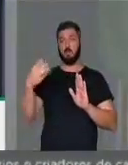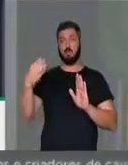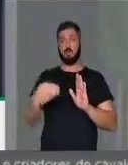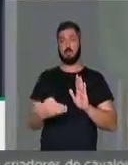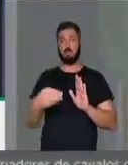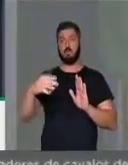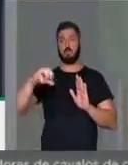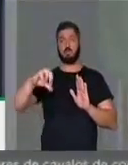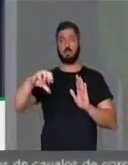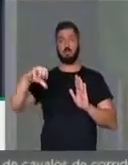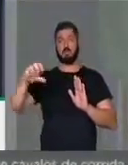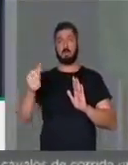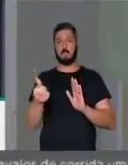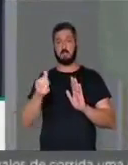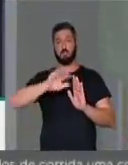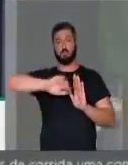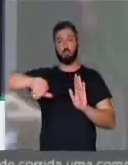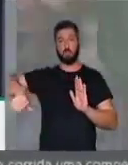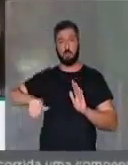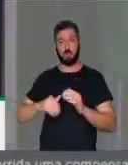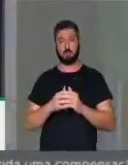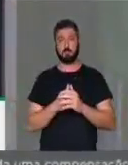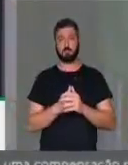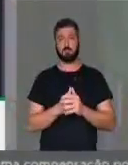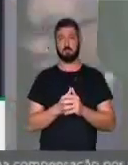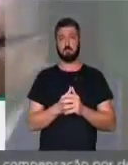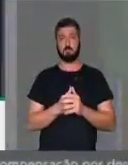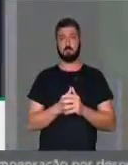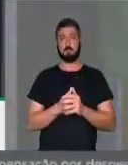1741 de 1996,